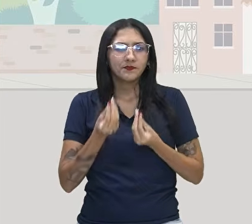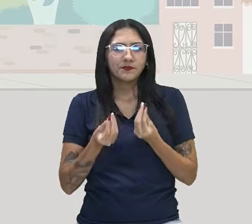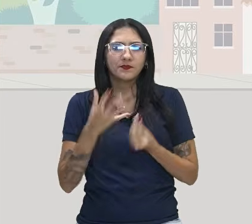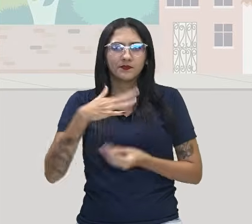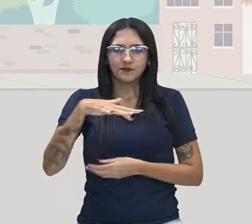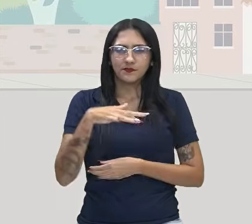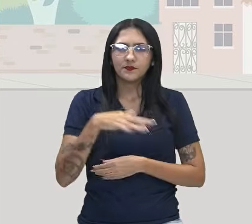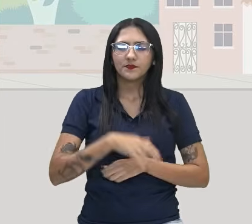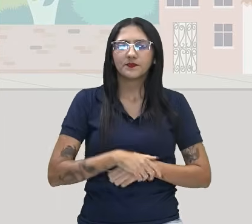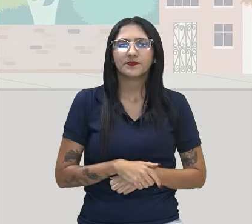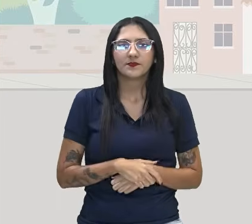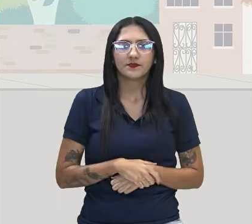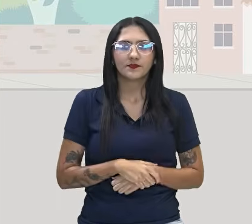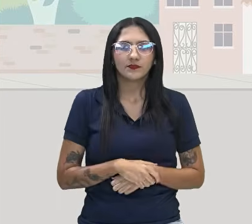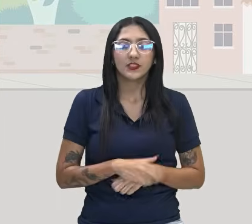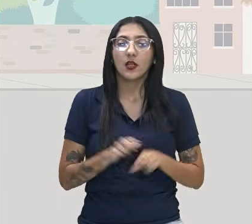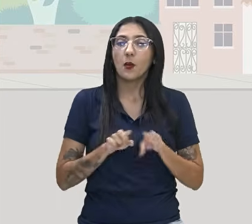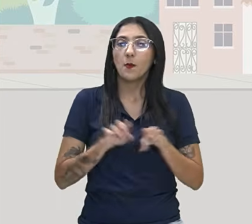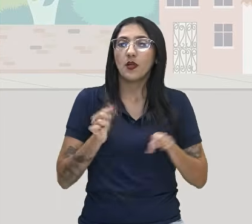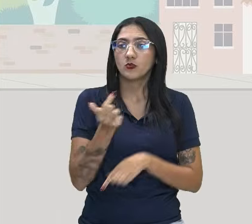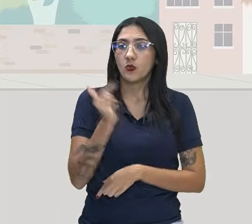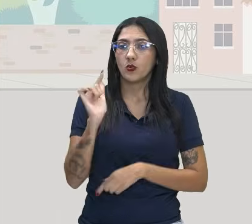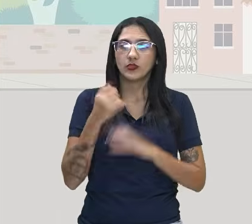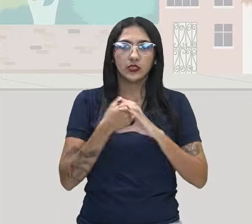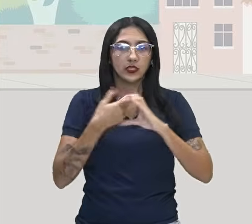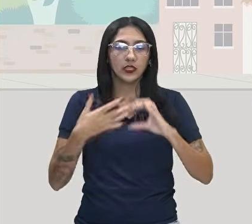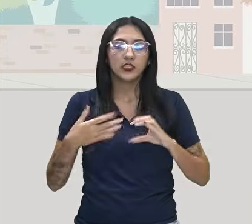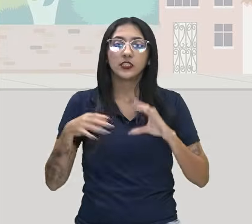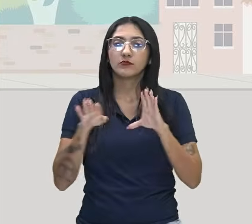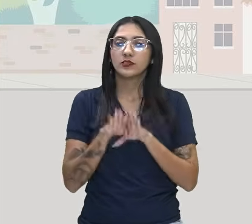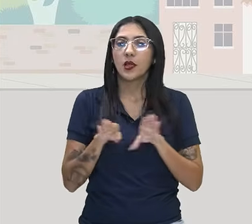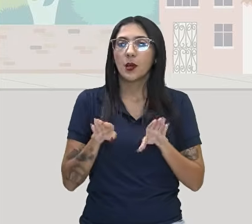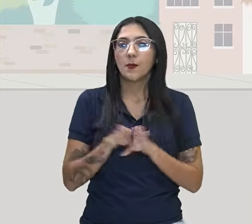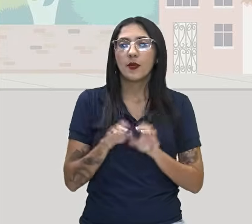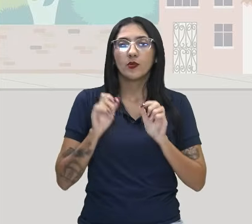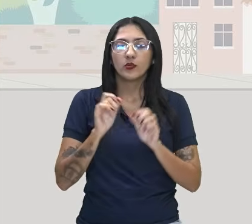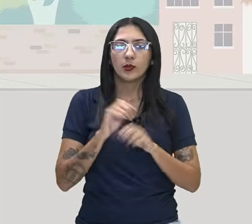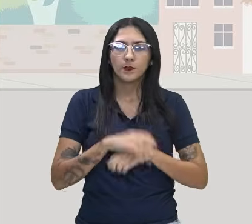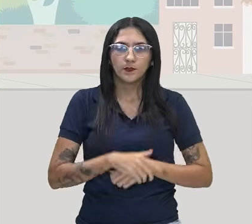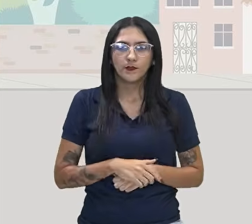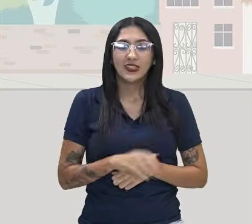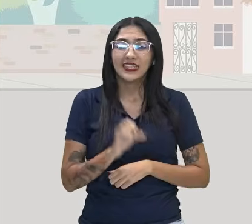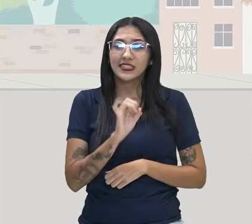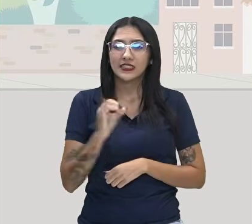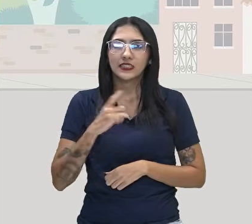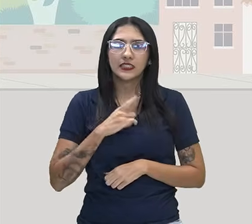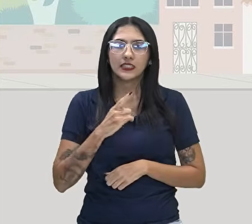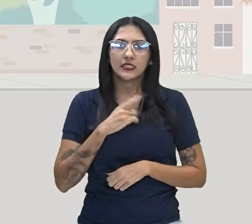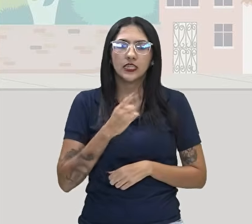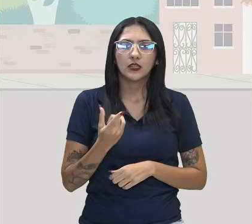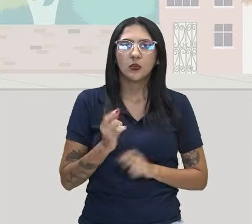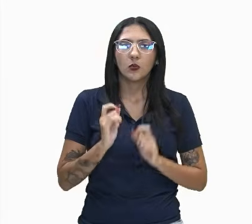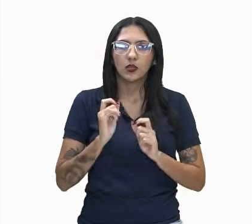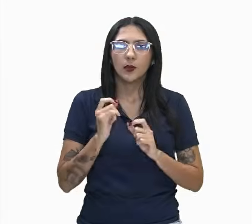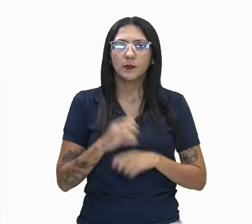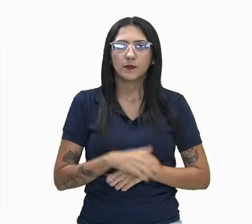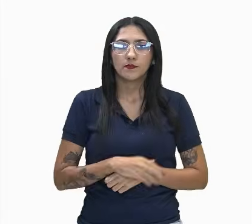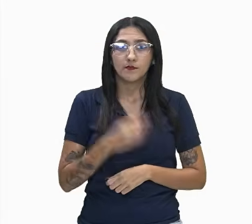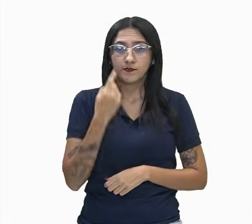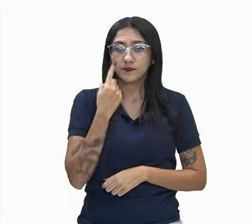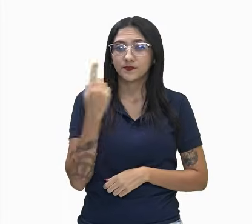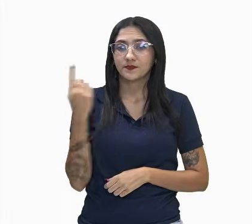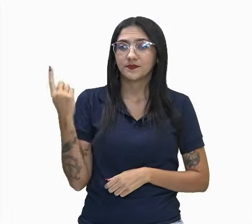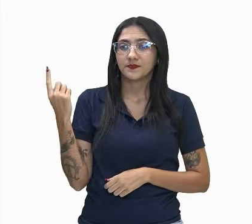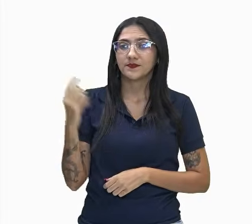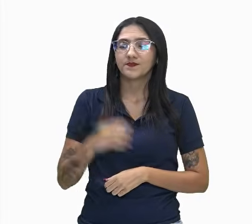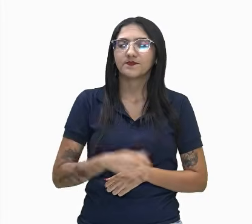ao albedo. Mas, além do albedo, também a umidade atmosférica, gente. Outro elemento climático, olha só.